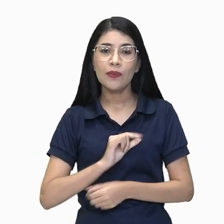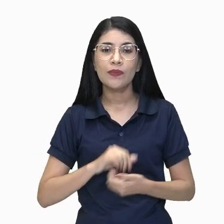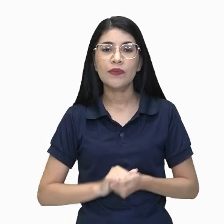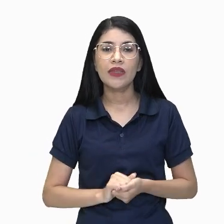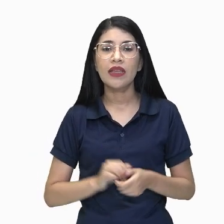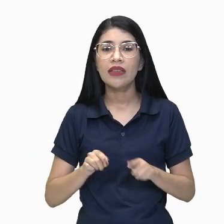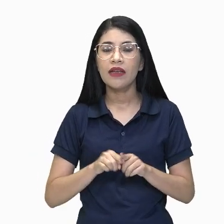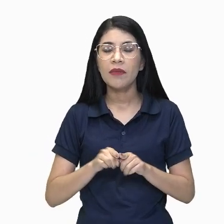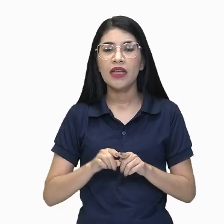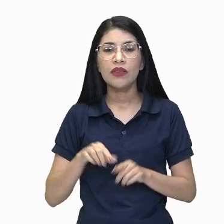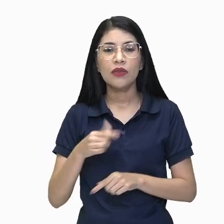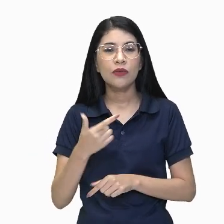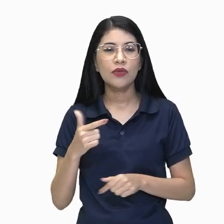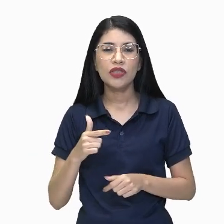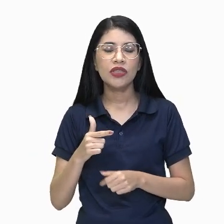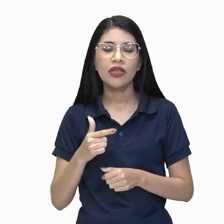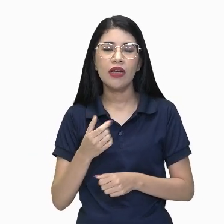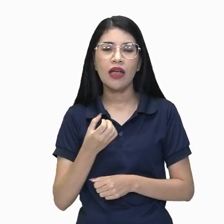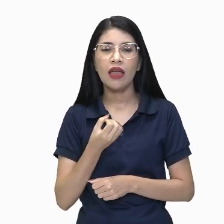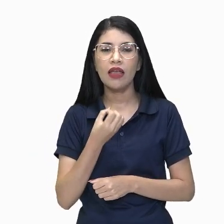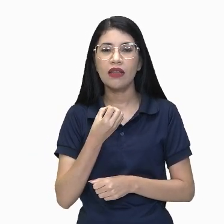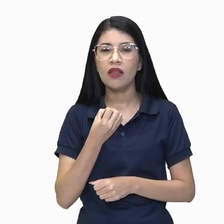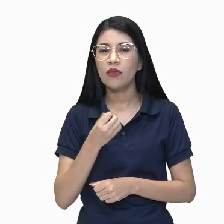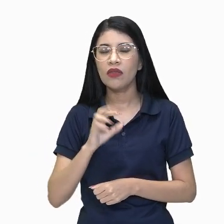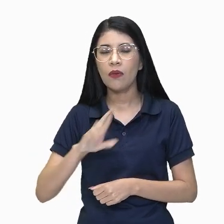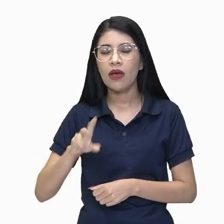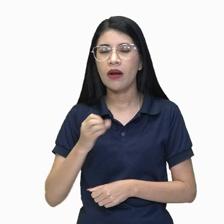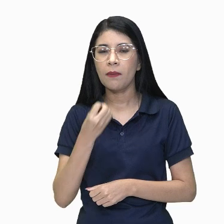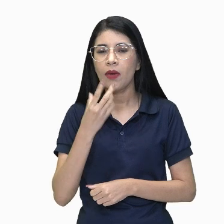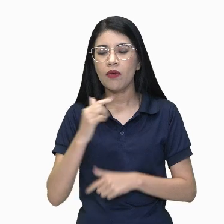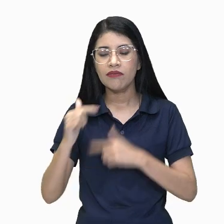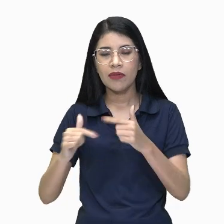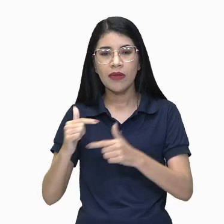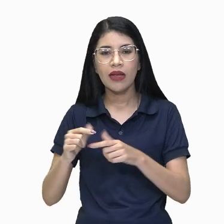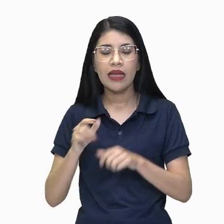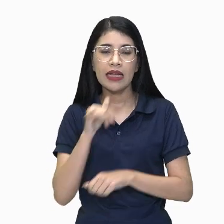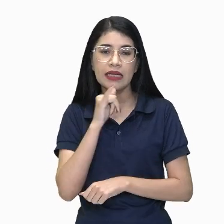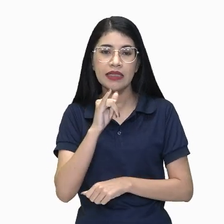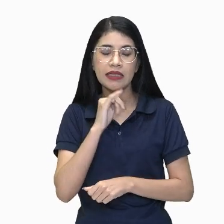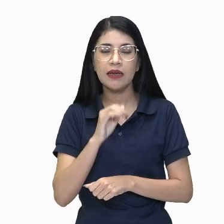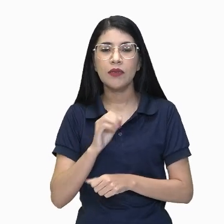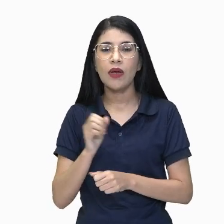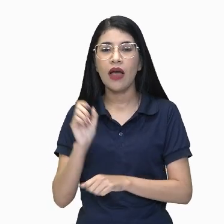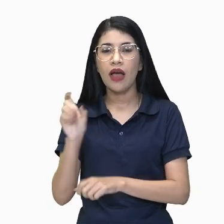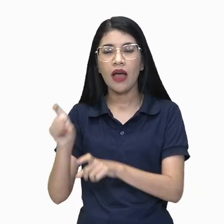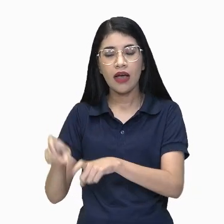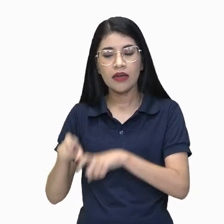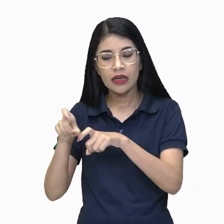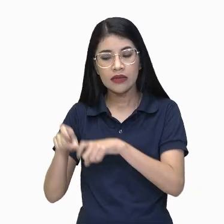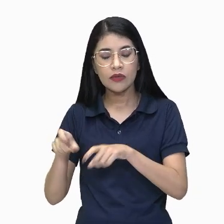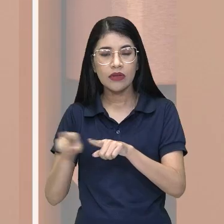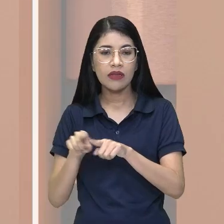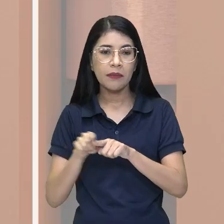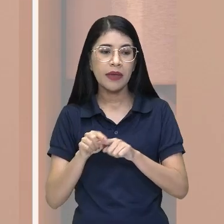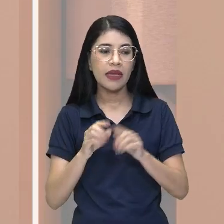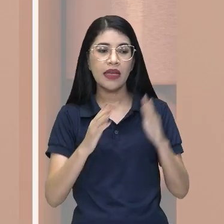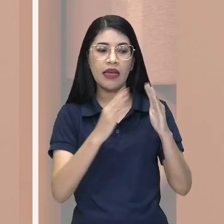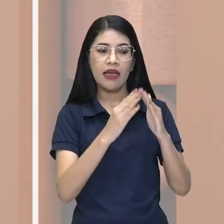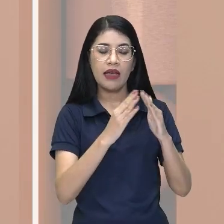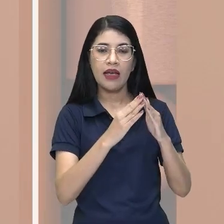condições desumanas, como a agricultura de subsistência ou o serviço doméstico.